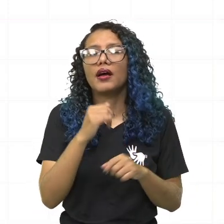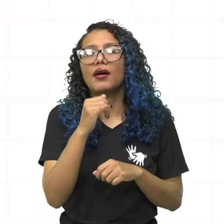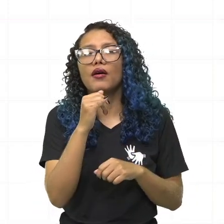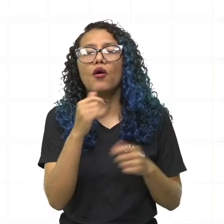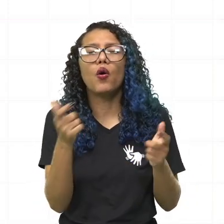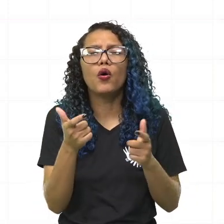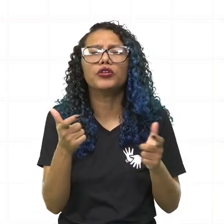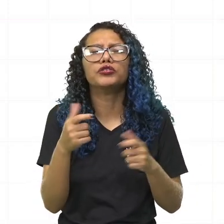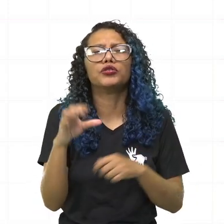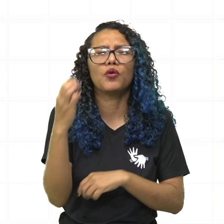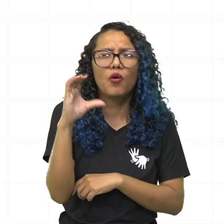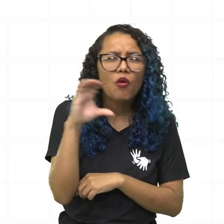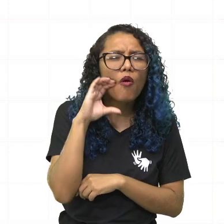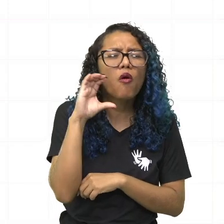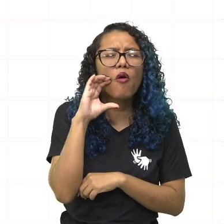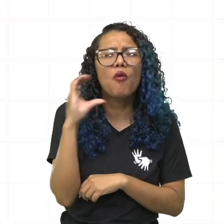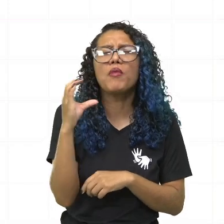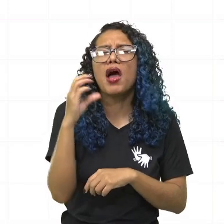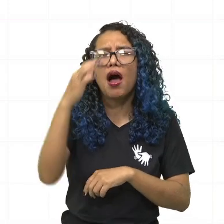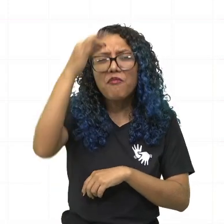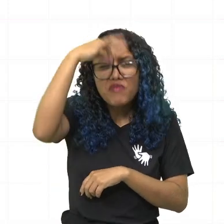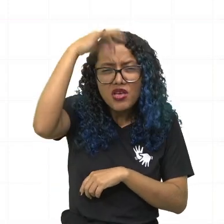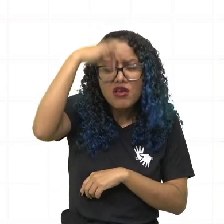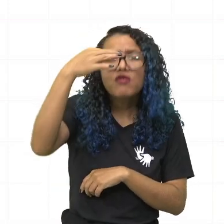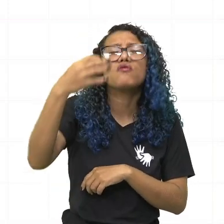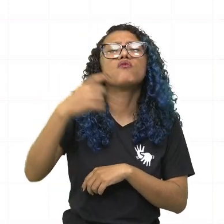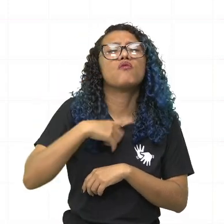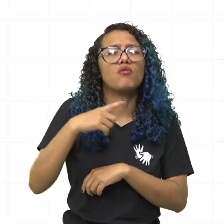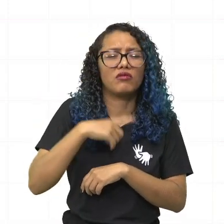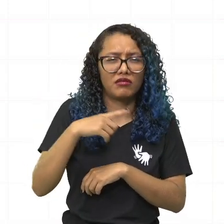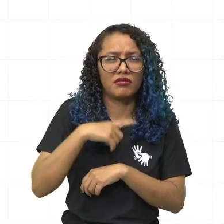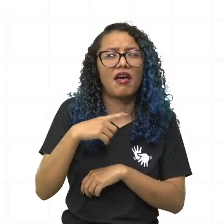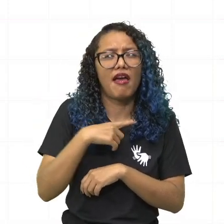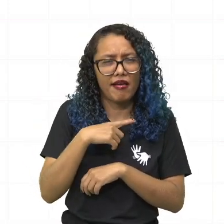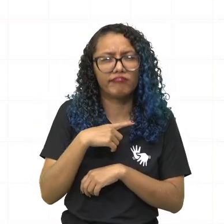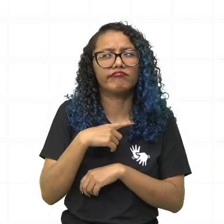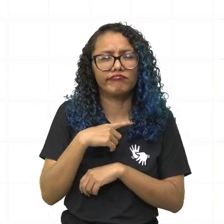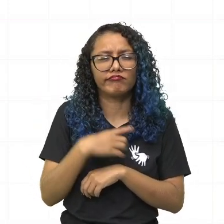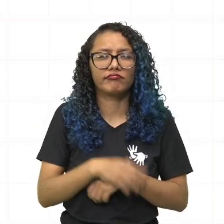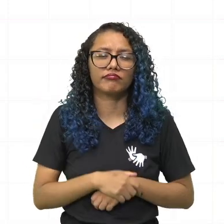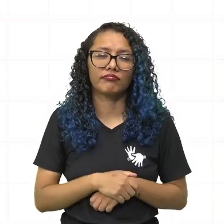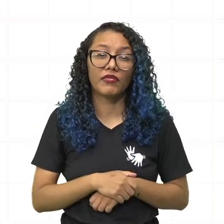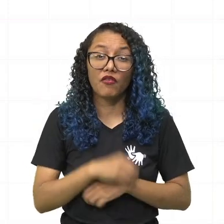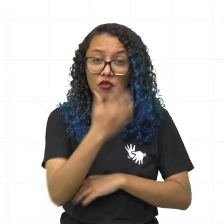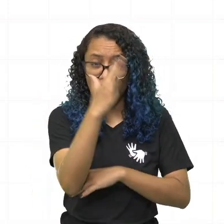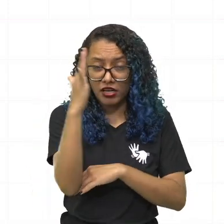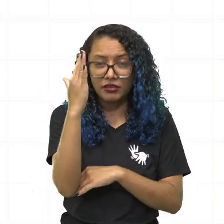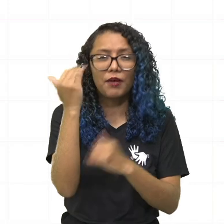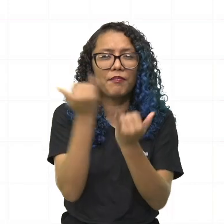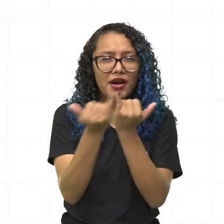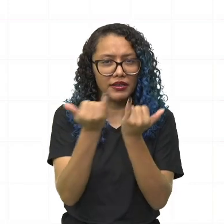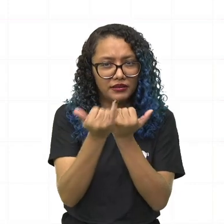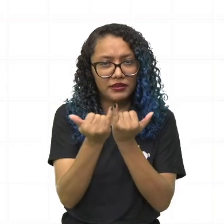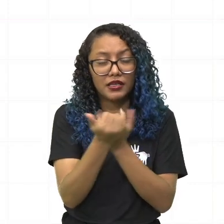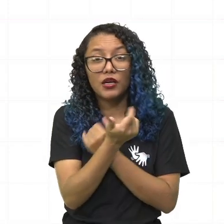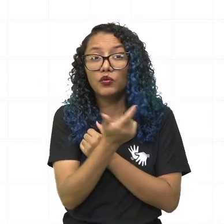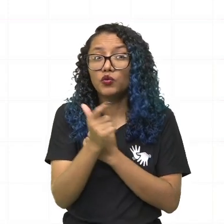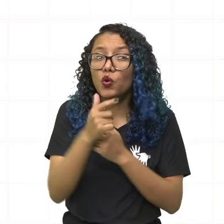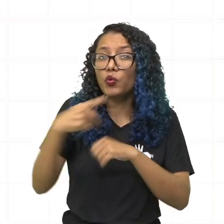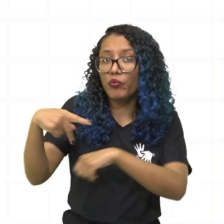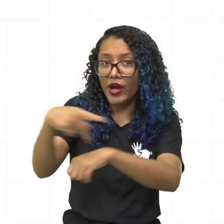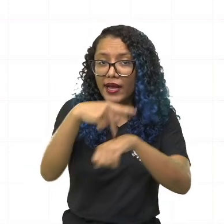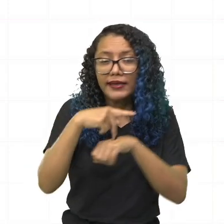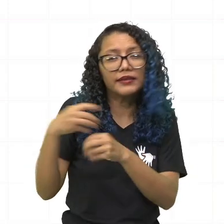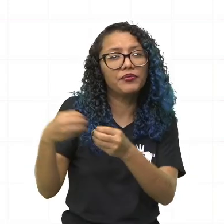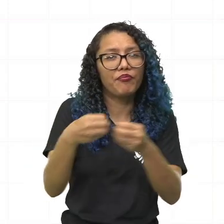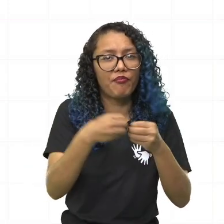Colômbia, no Peru, né? Vai ter essas características de floresta nos países vizinhos aqui, né? Então a gente